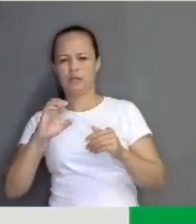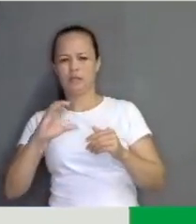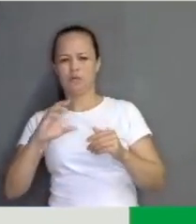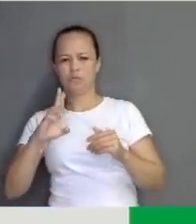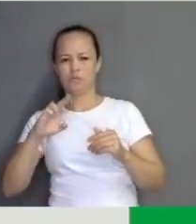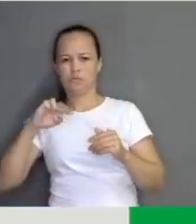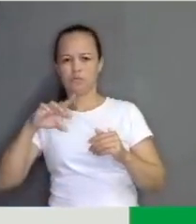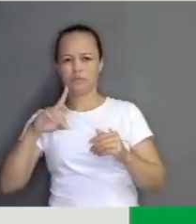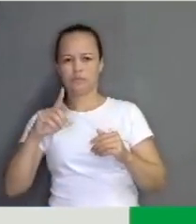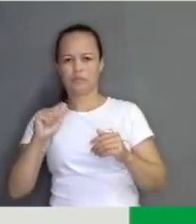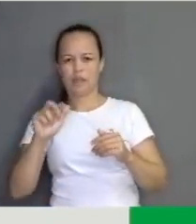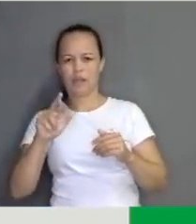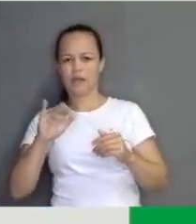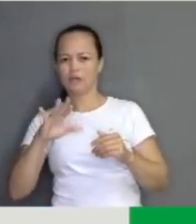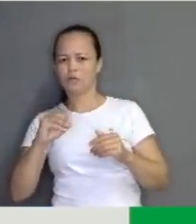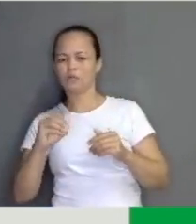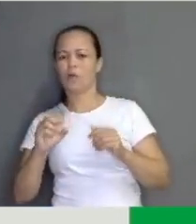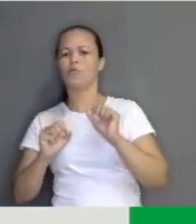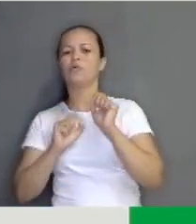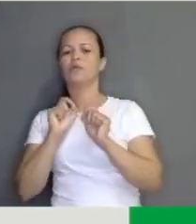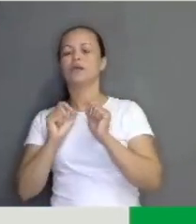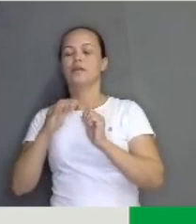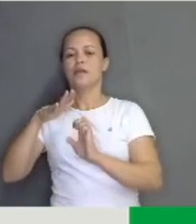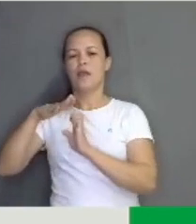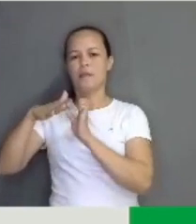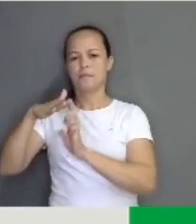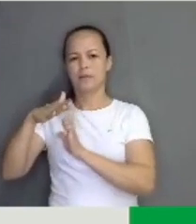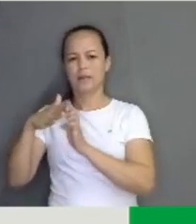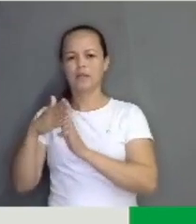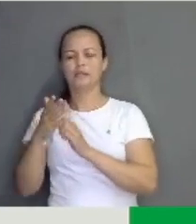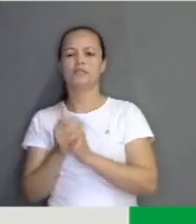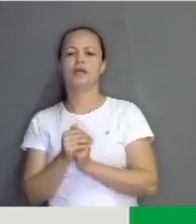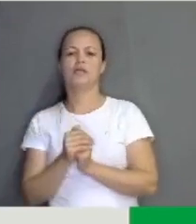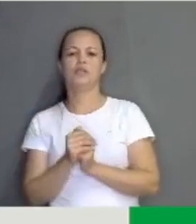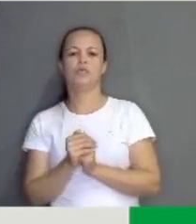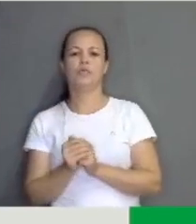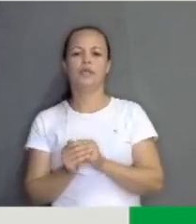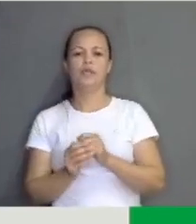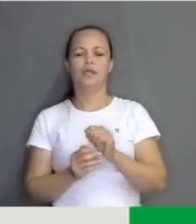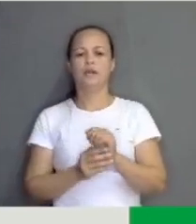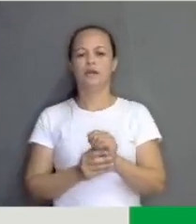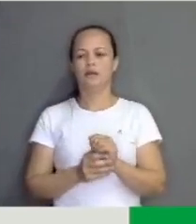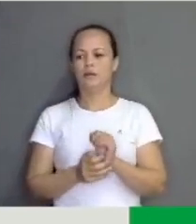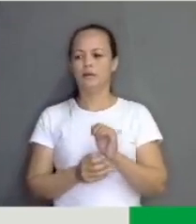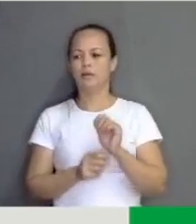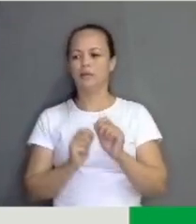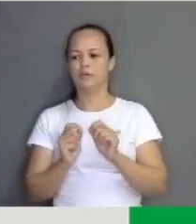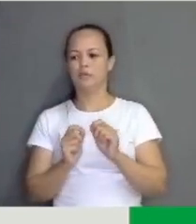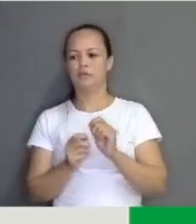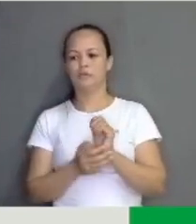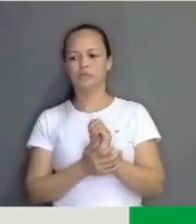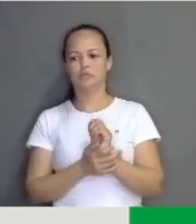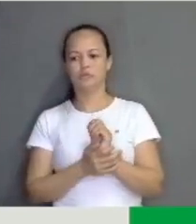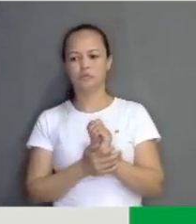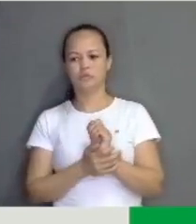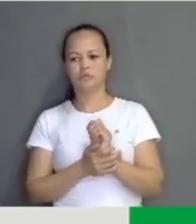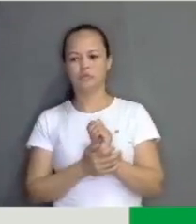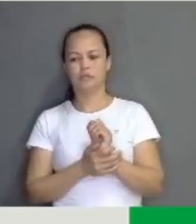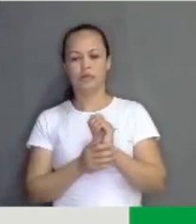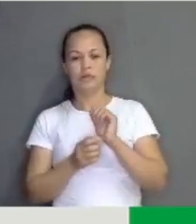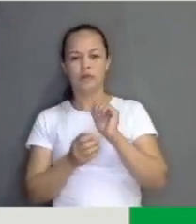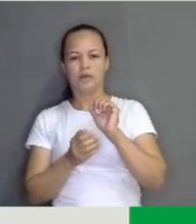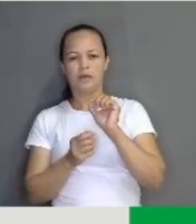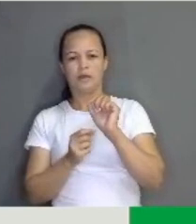empresas. E os terciários, né, que é o terceiro grupo, que é o intermediário, que eu citei como exemplo, a